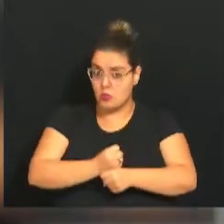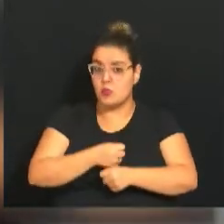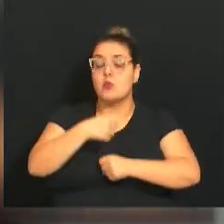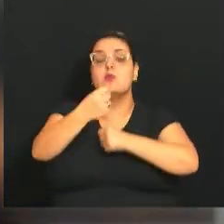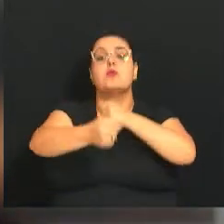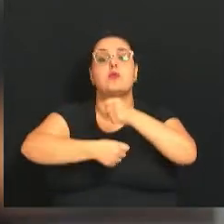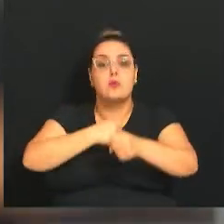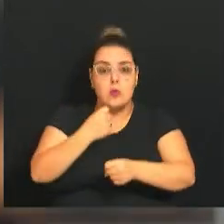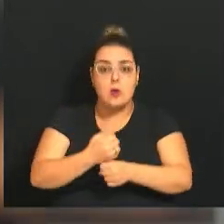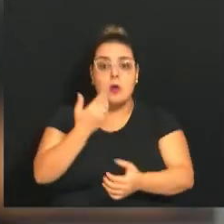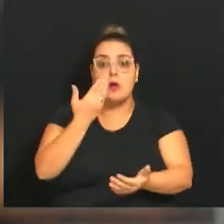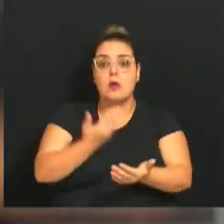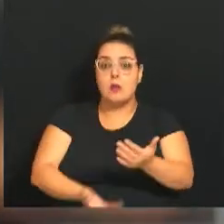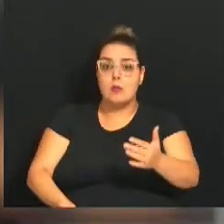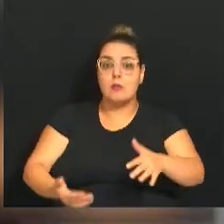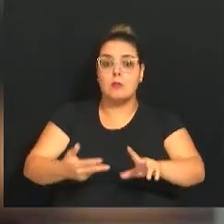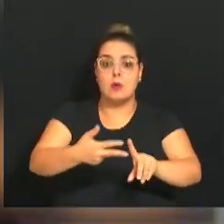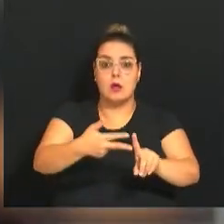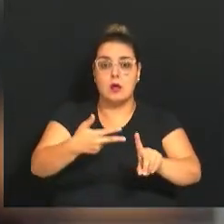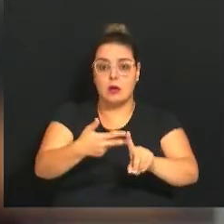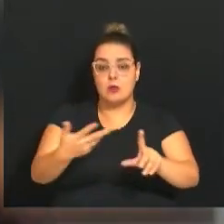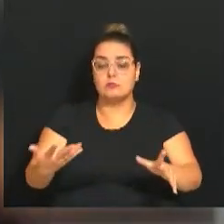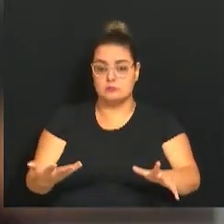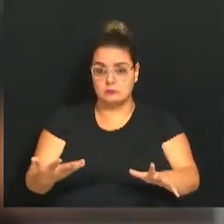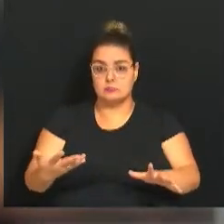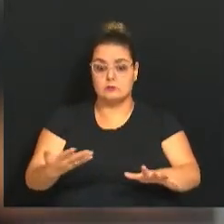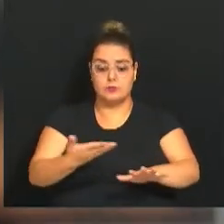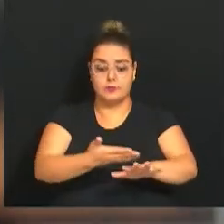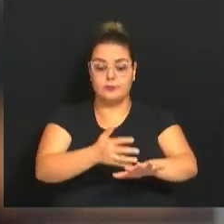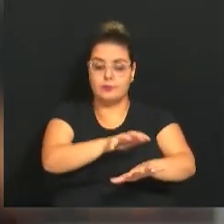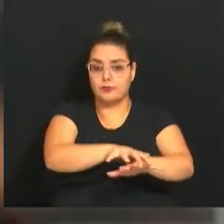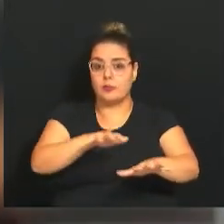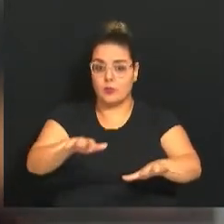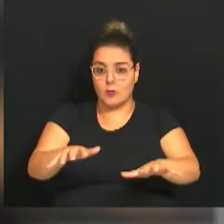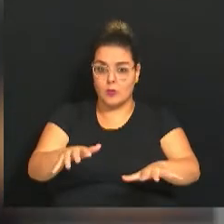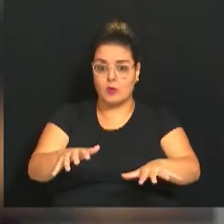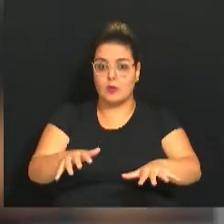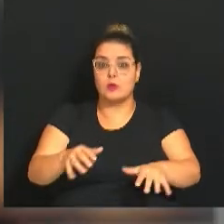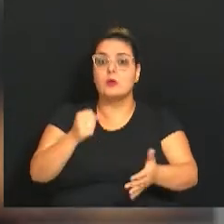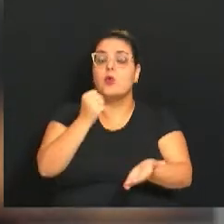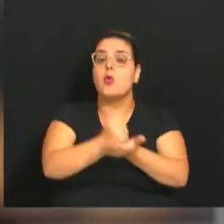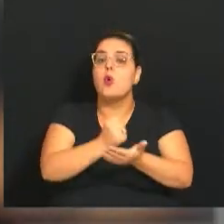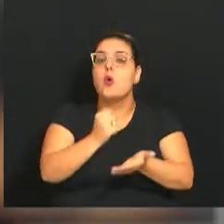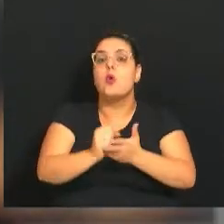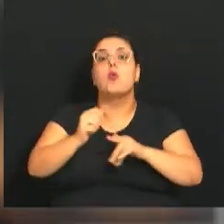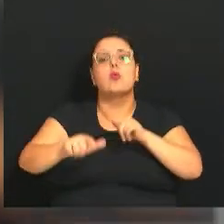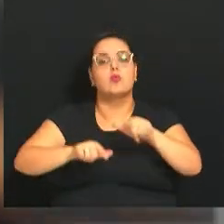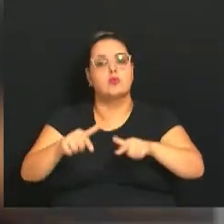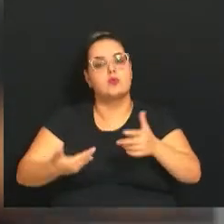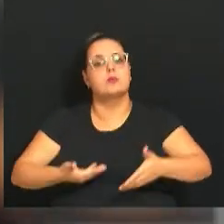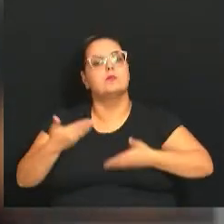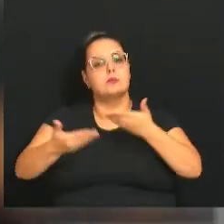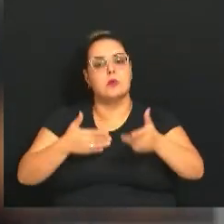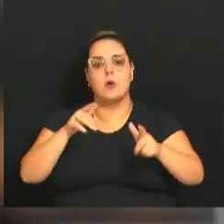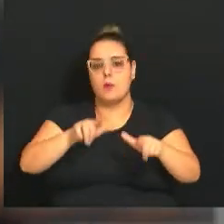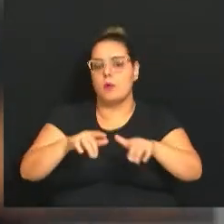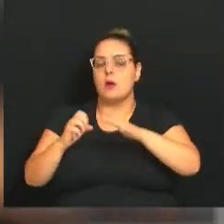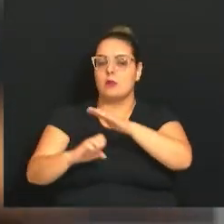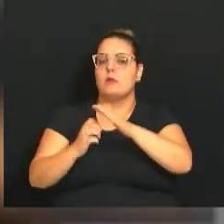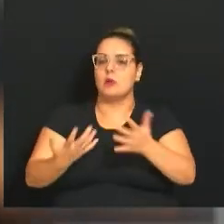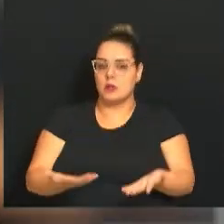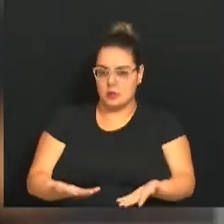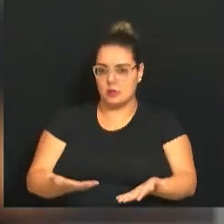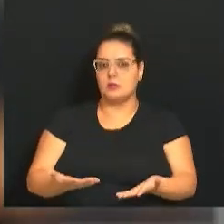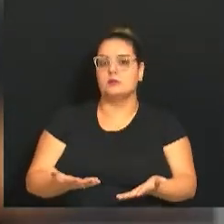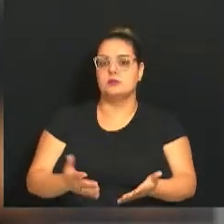em decorrência do alcoolismo. Isso só de pessoas que estão contratadas, estão prestando serviço em alguma empresa e já